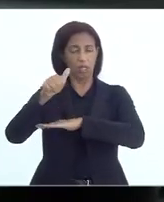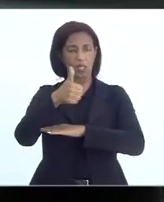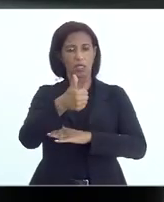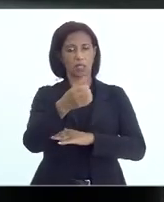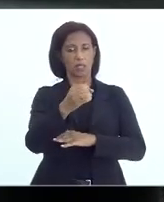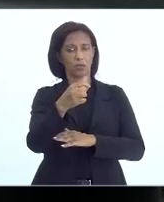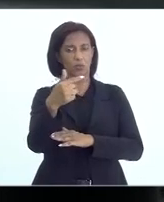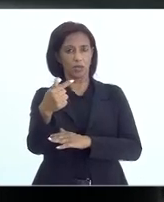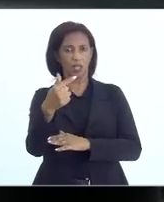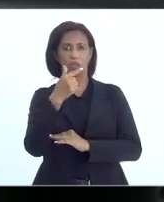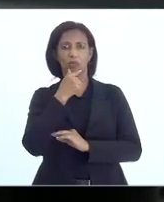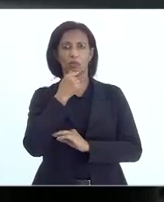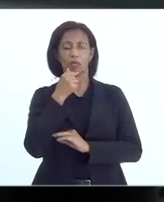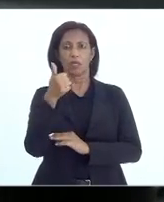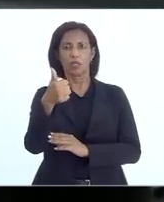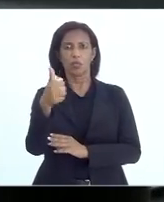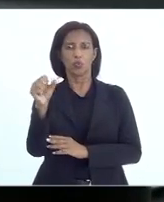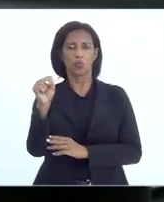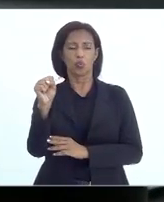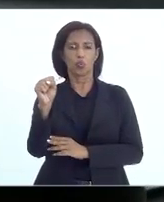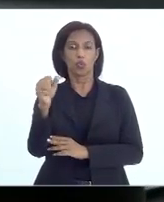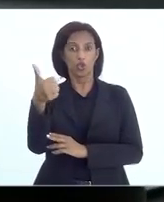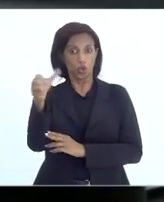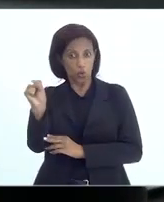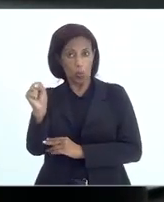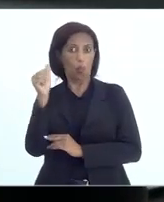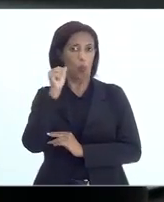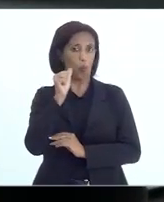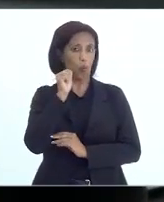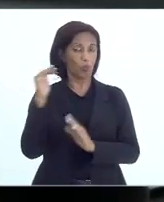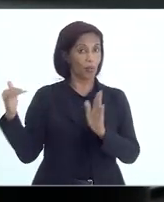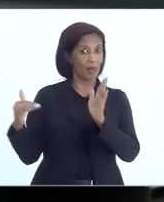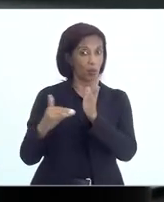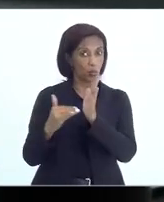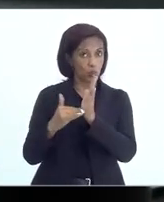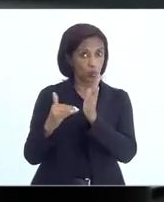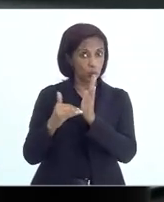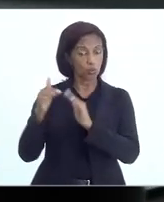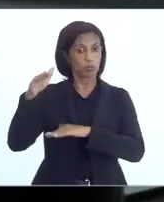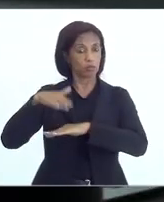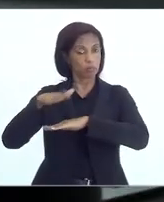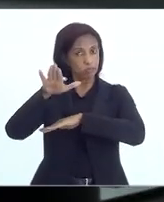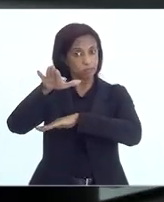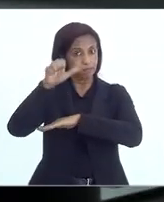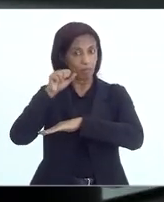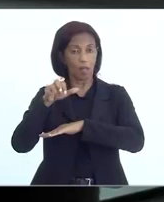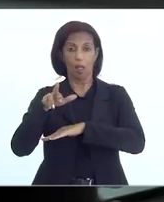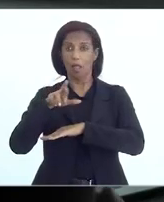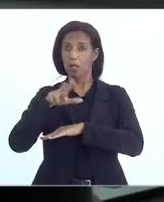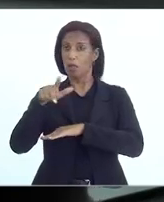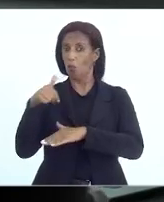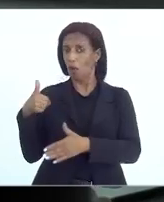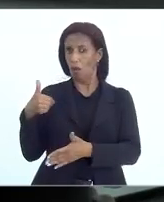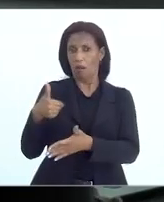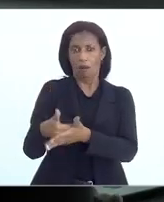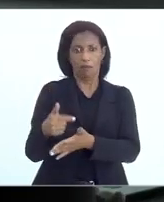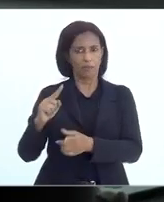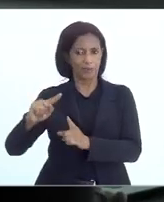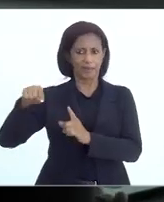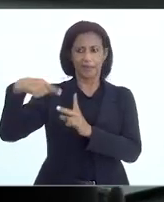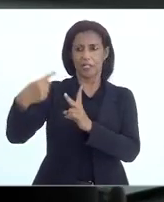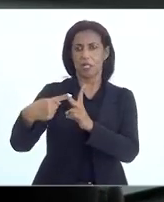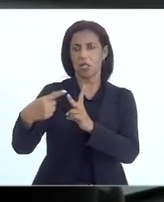masculinos e 18 femininos então na última convocação não é logo na